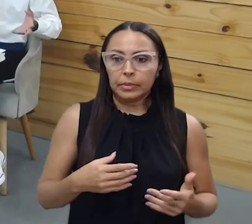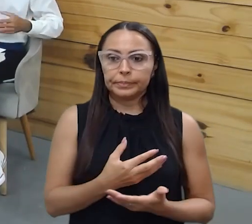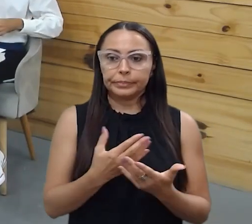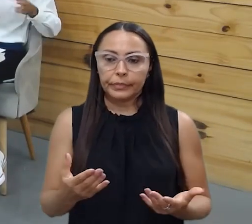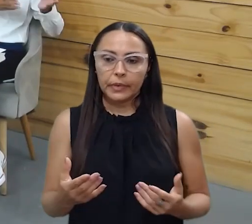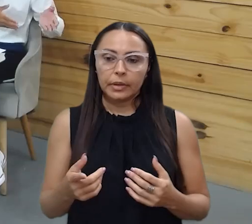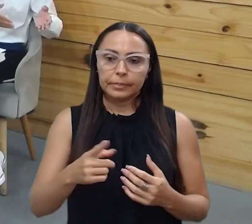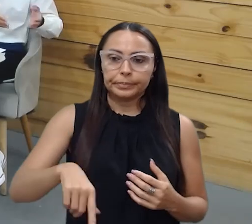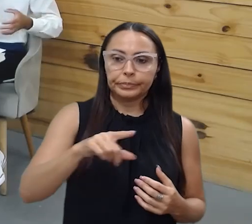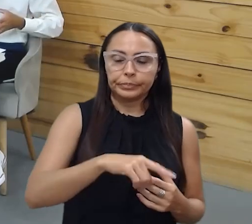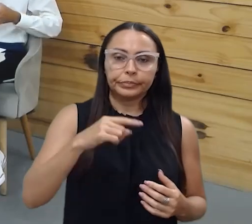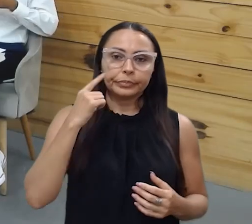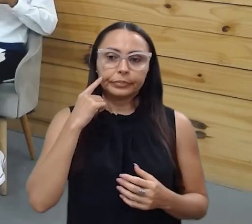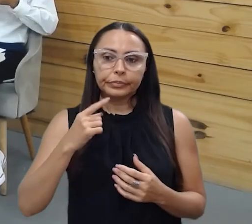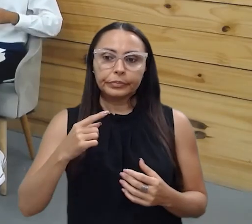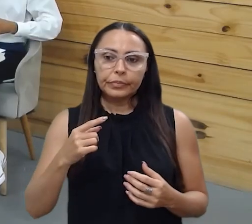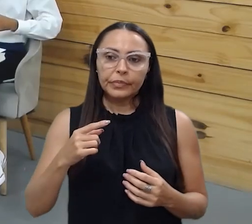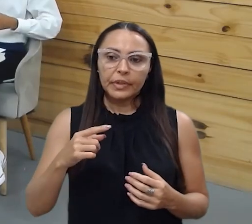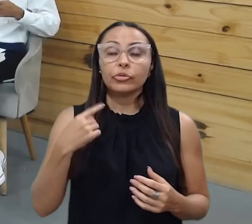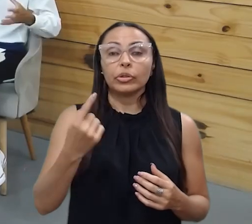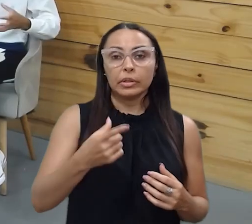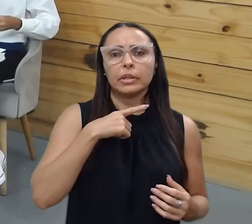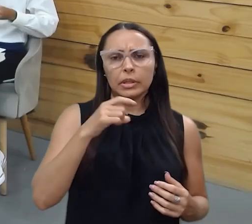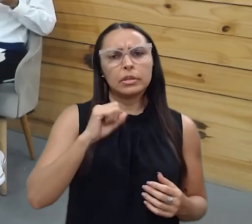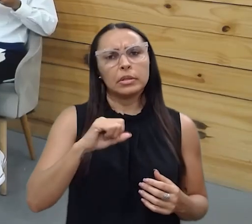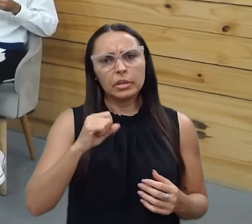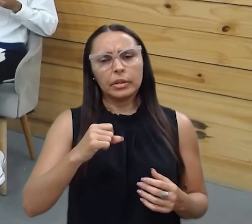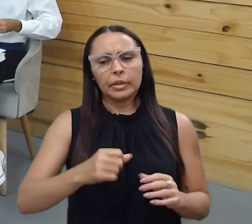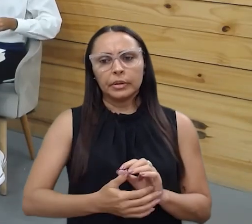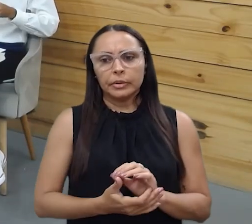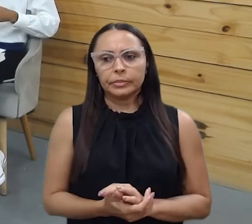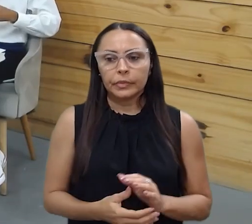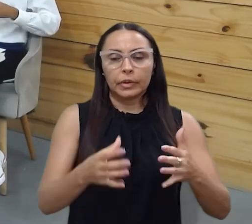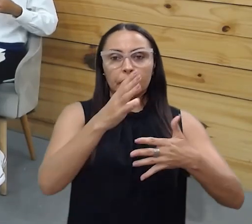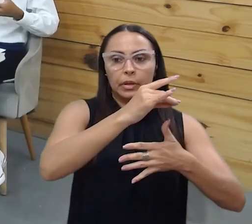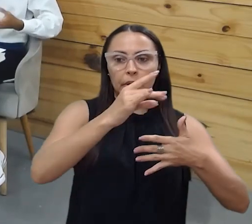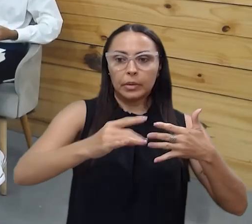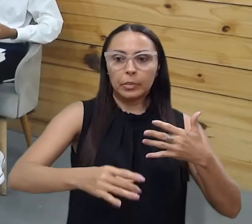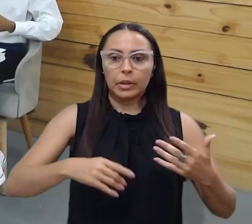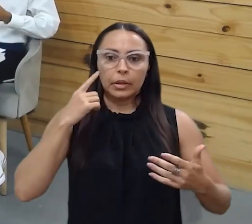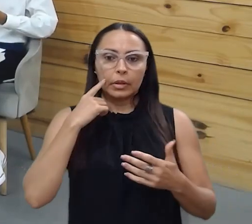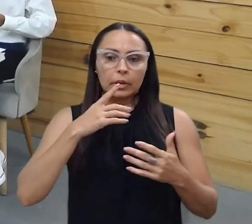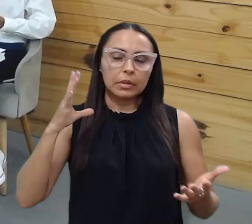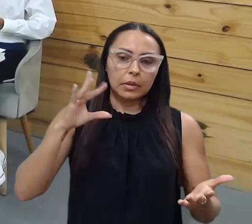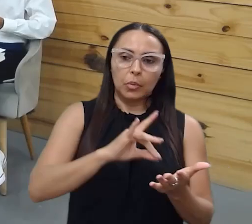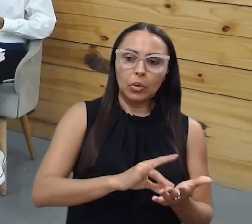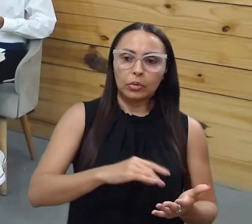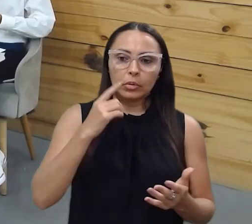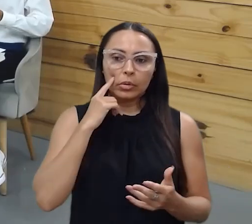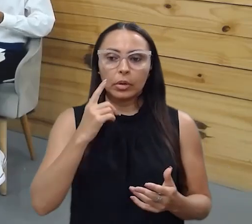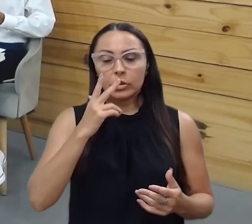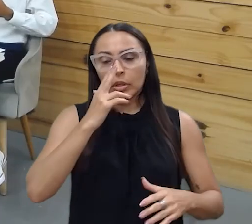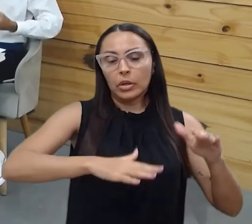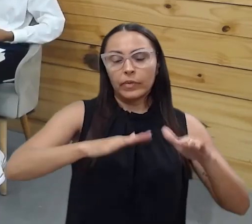até então, para Aloysio Magalhães, a gente sempre tivemos elementos simbólicos, e eu acho que talvez seja